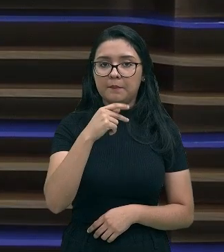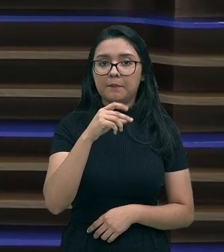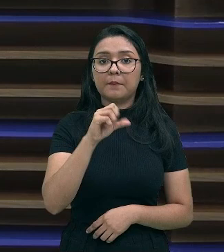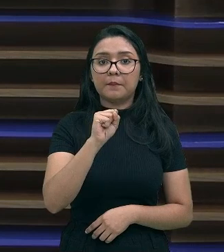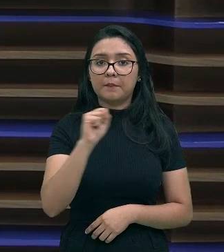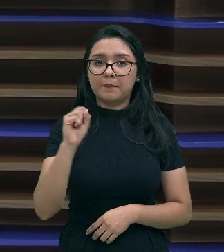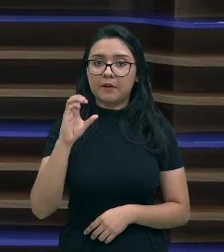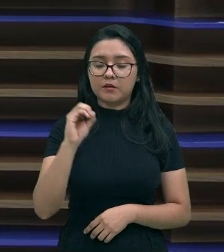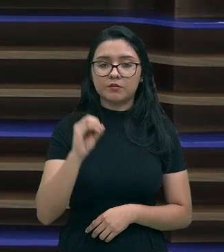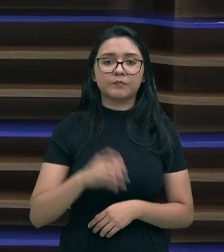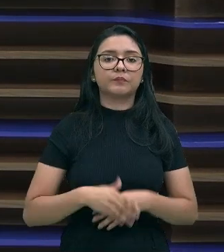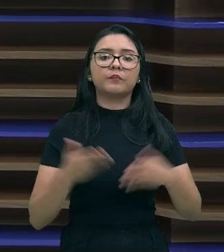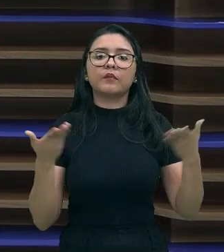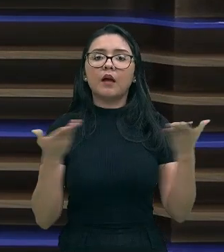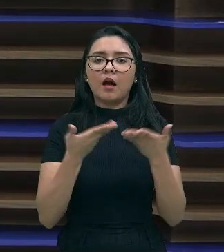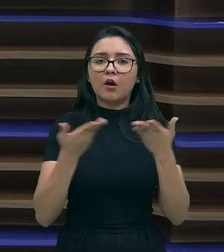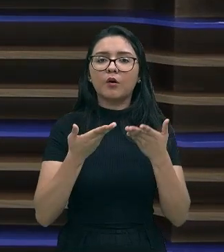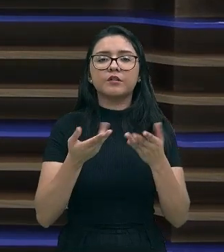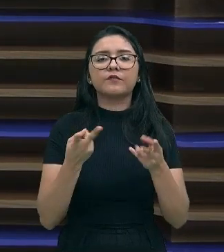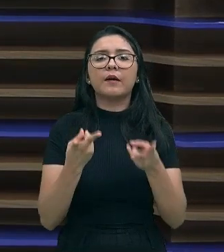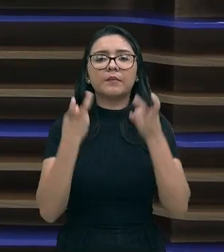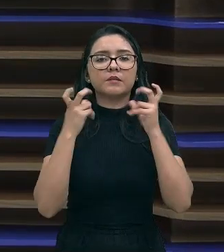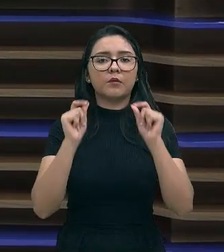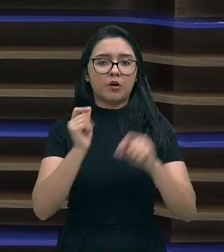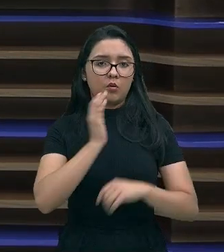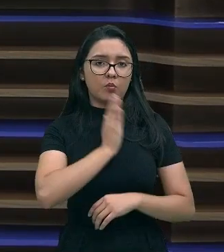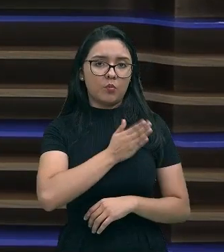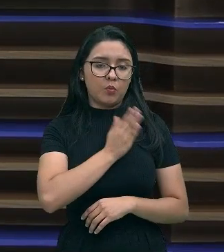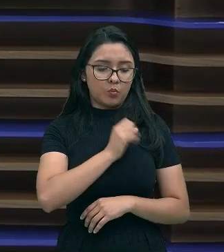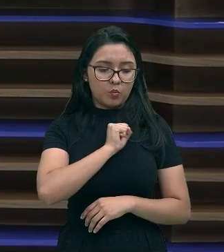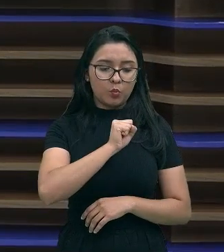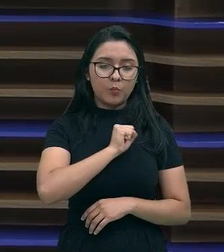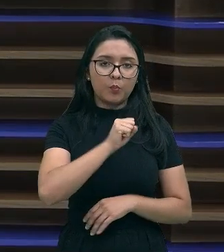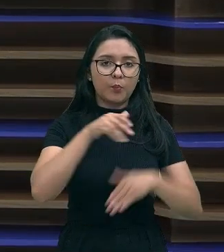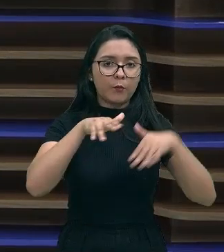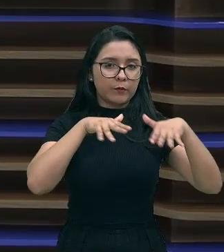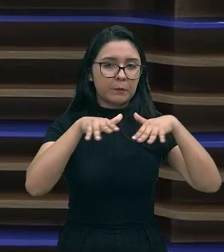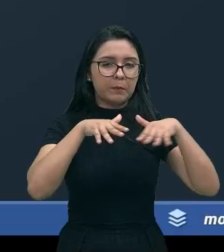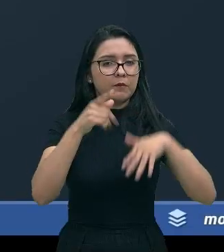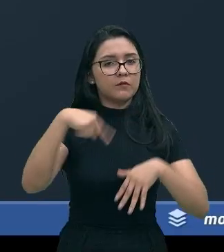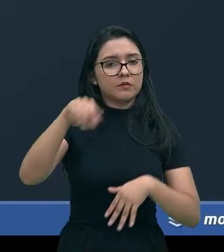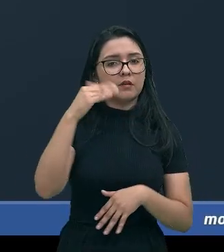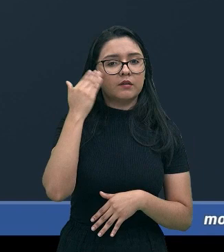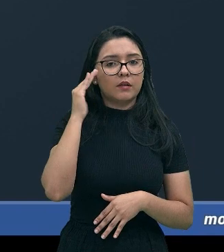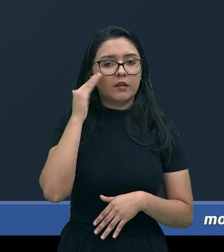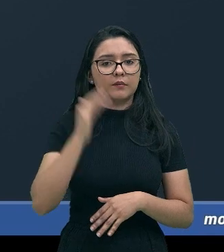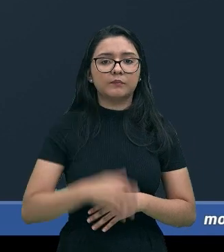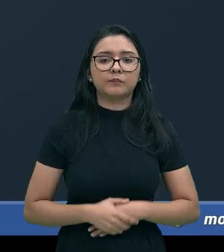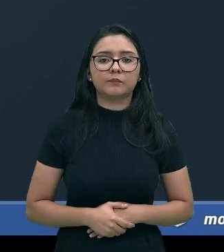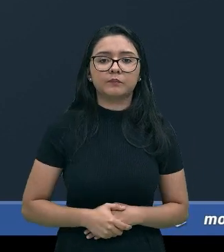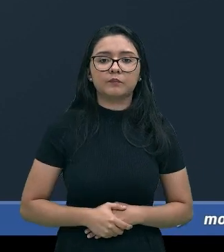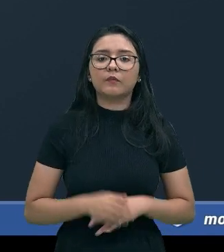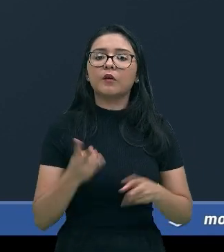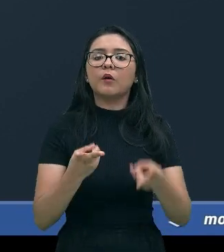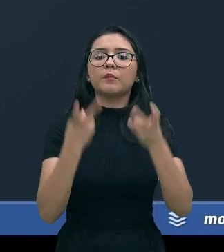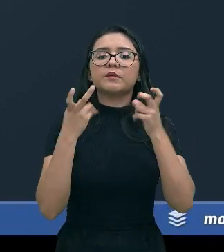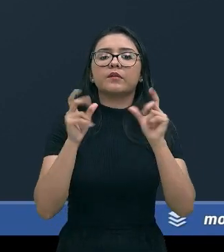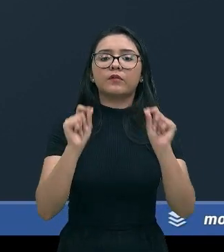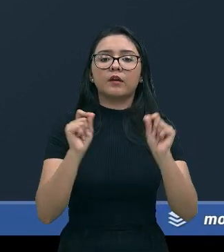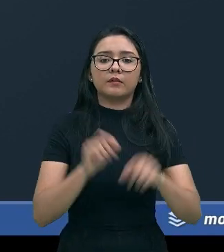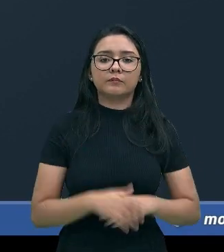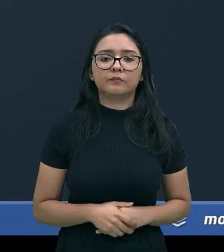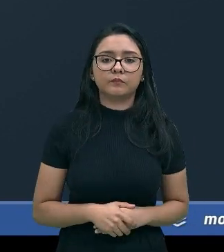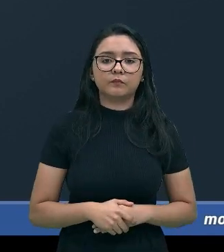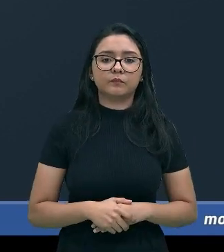observar agora um pouco do batimento cardíaco para vocês visualizarem melhor essa parte. Então, a gente observa aí, olha